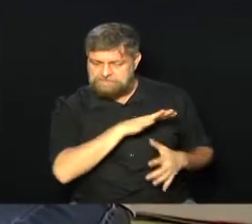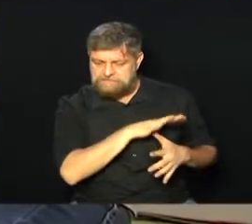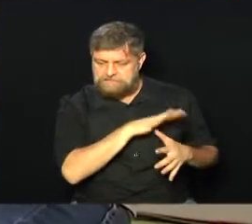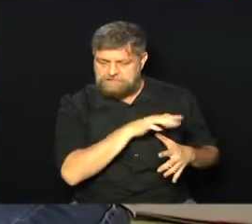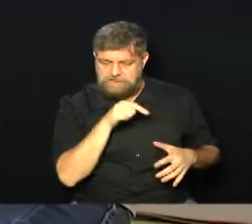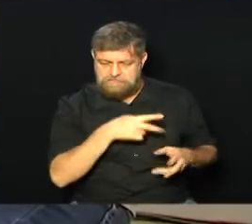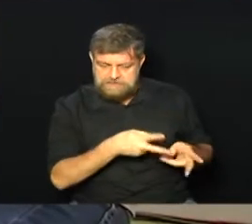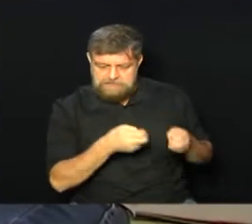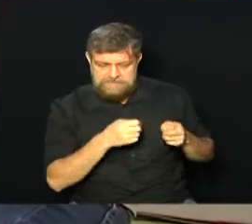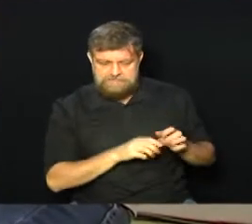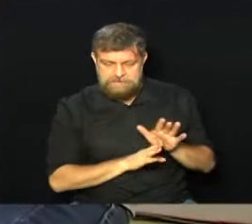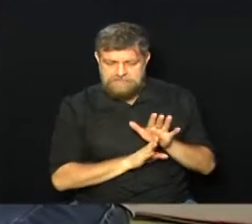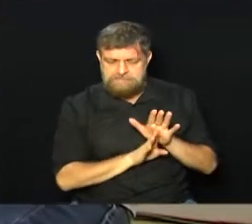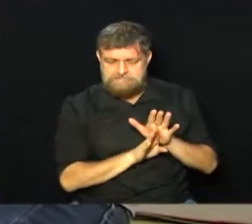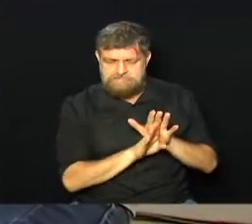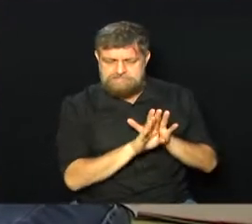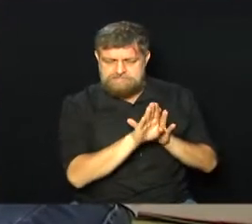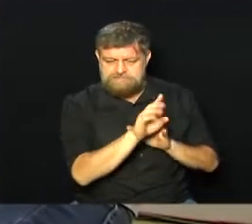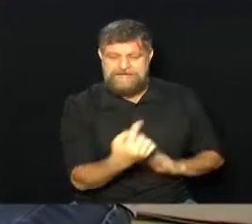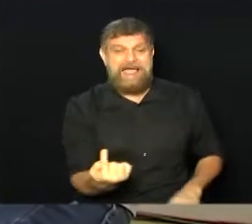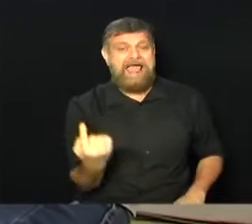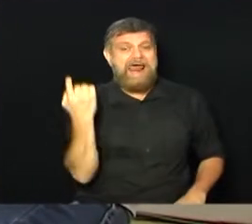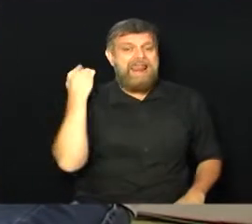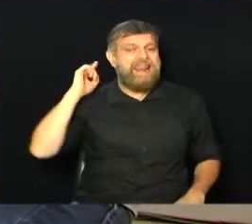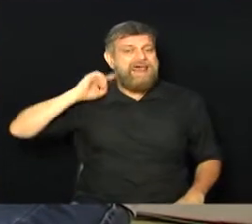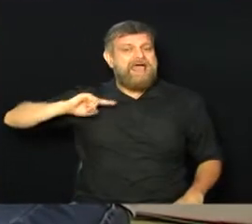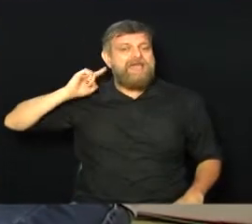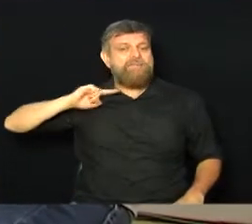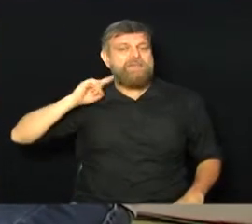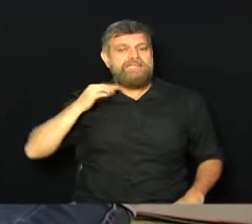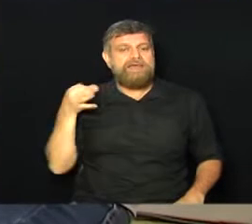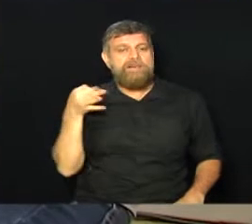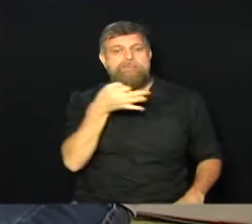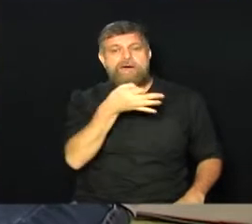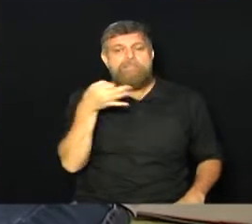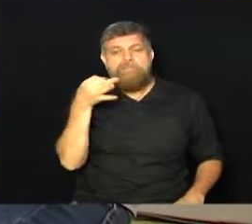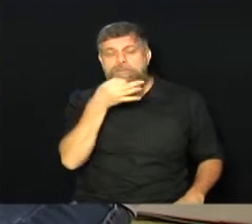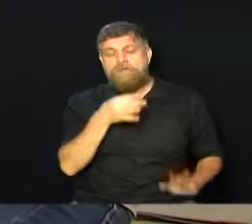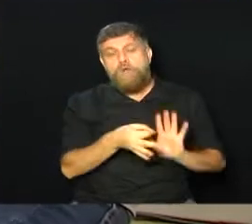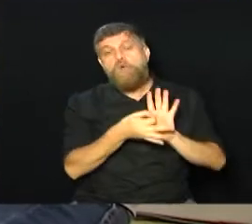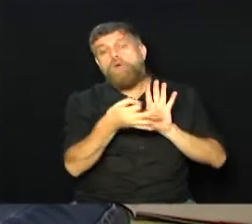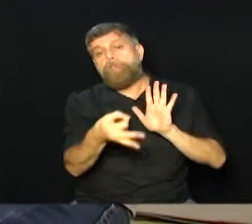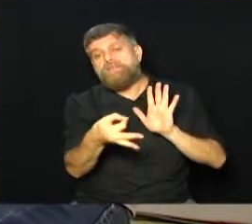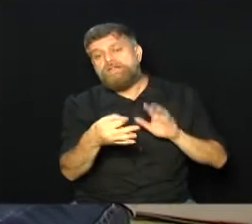muito grande? O que se dizia no Atlético Mineiro ali naquela época do treinador Tite?